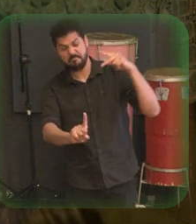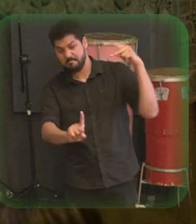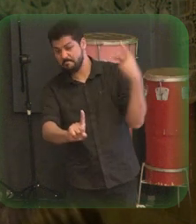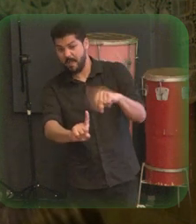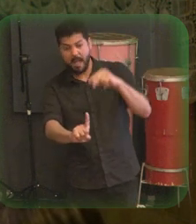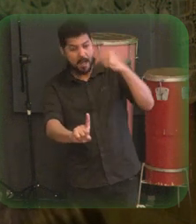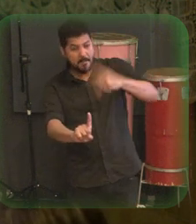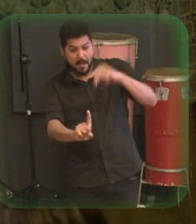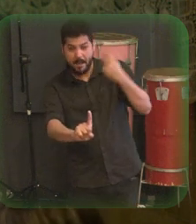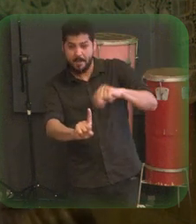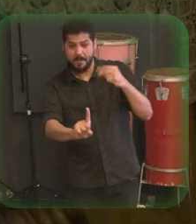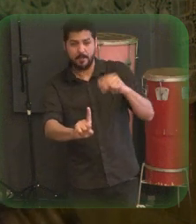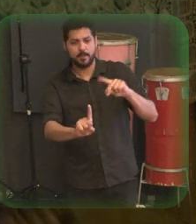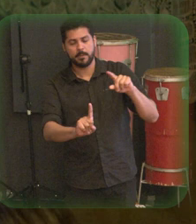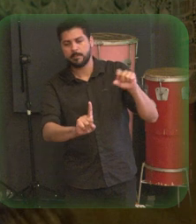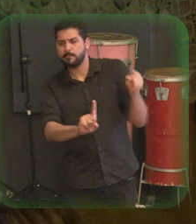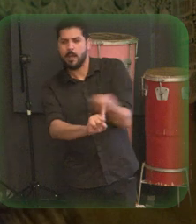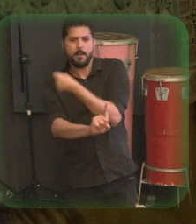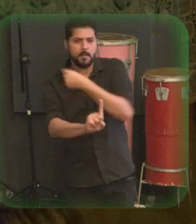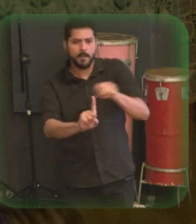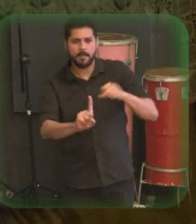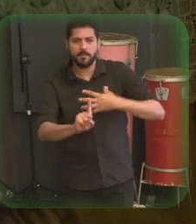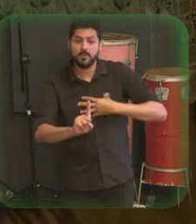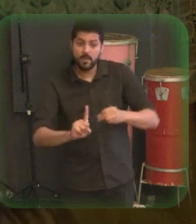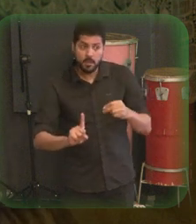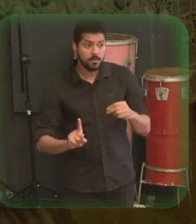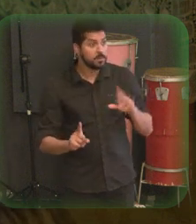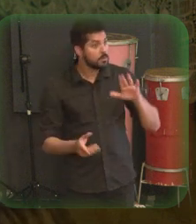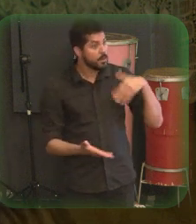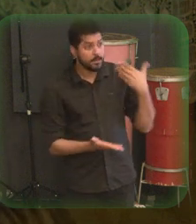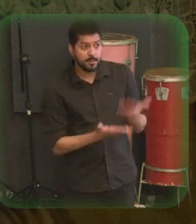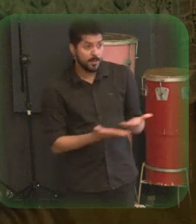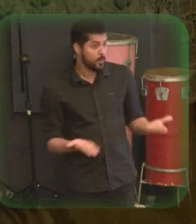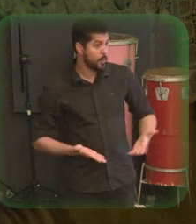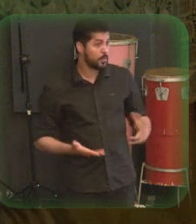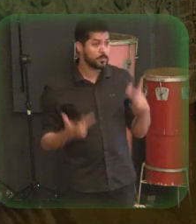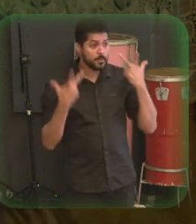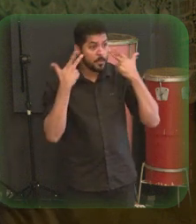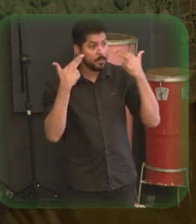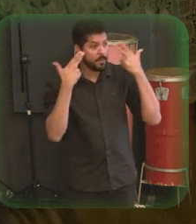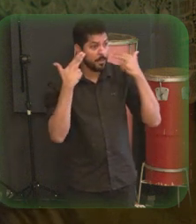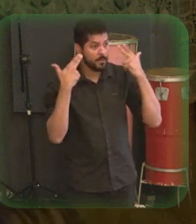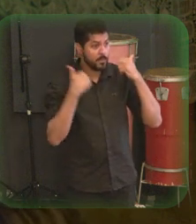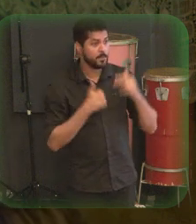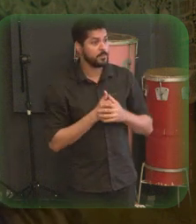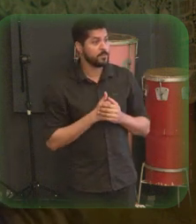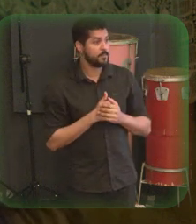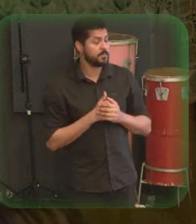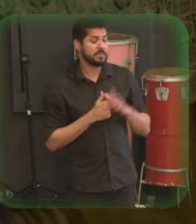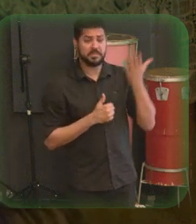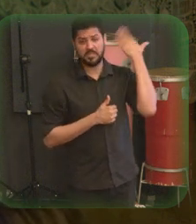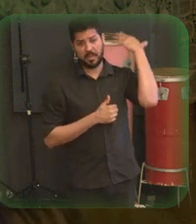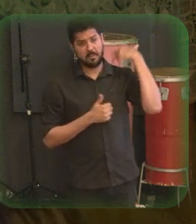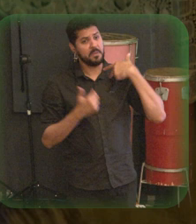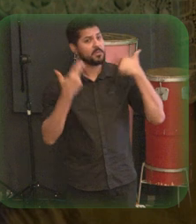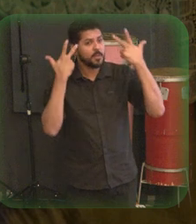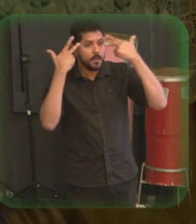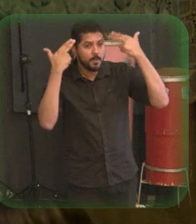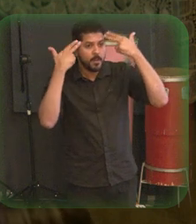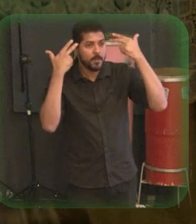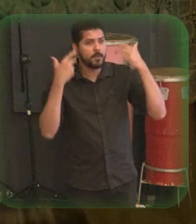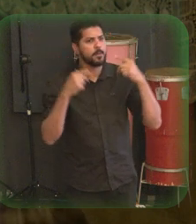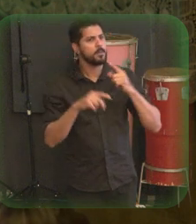ainda hoje tem gente que acha que isso é normal. Isso é a coisa mais tranquila, era a coisa mais tranquila do mundo. Então, por isso que a gente tem